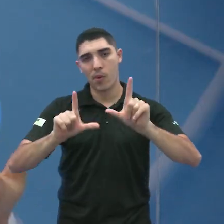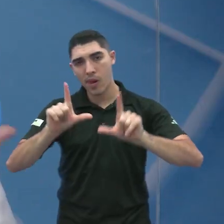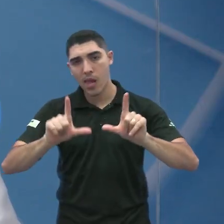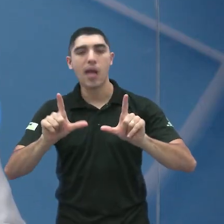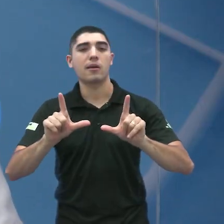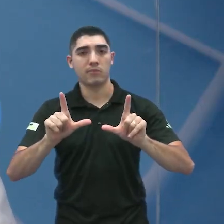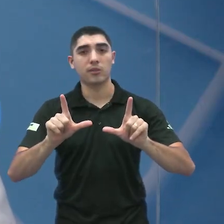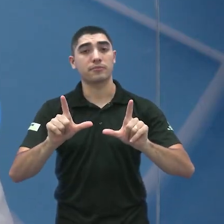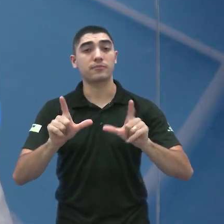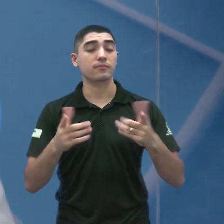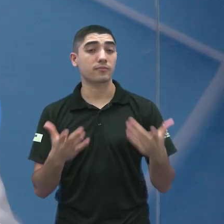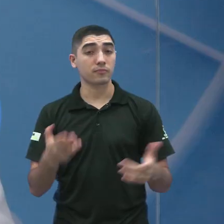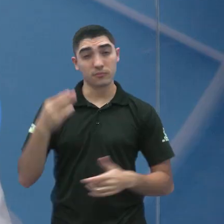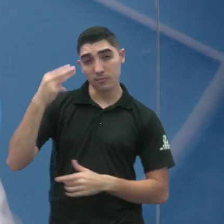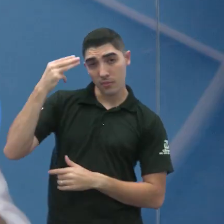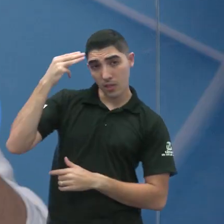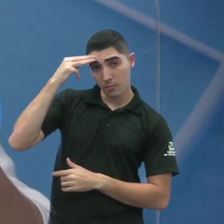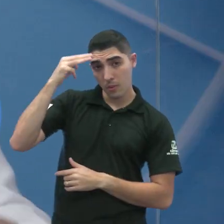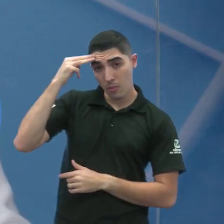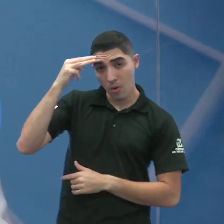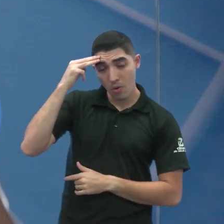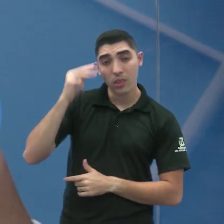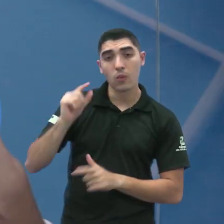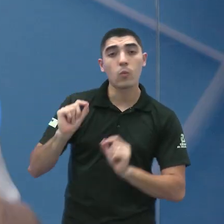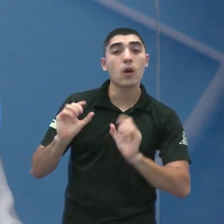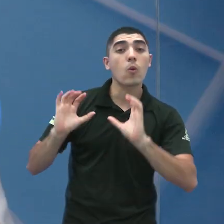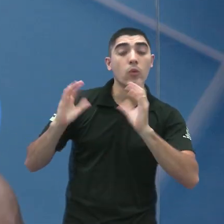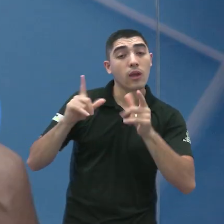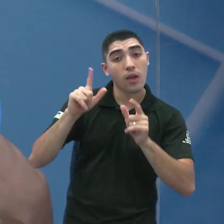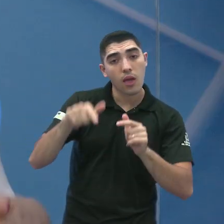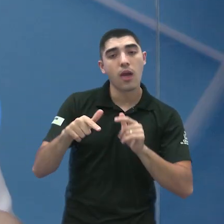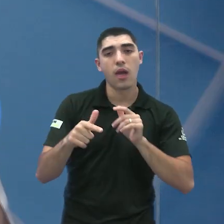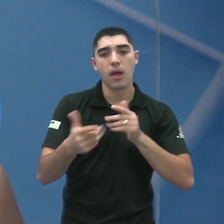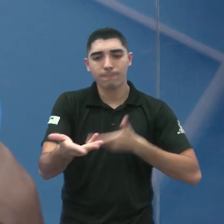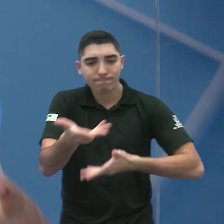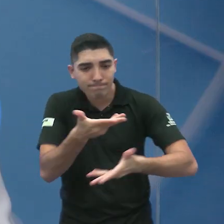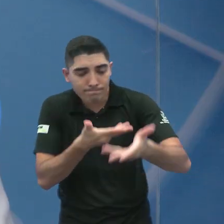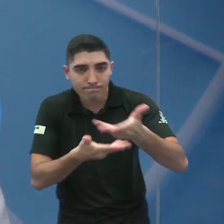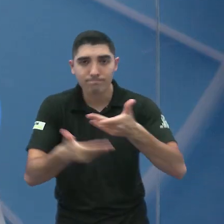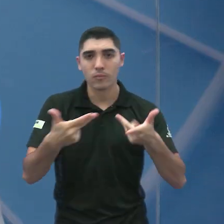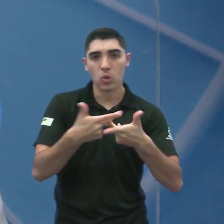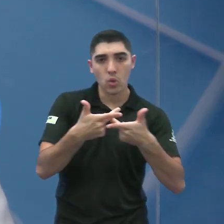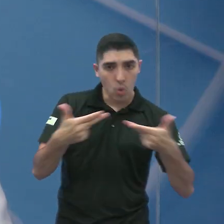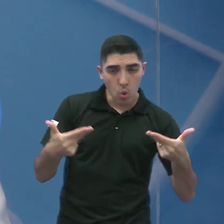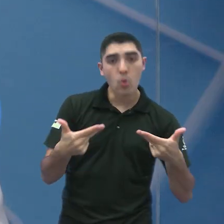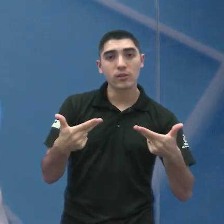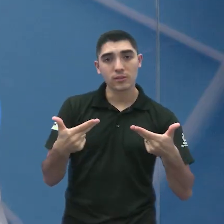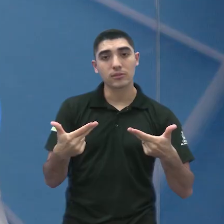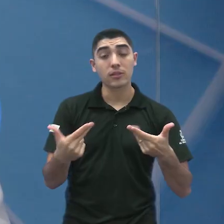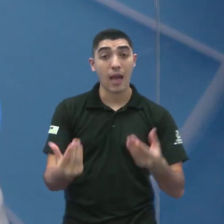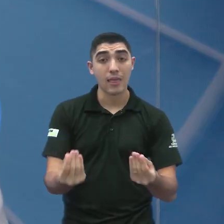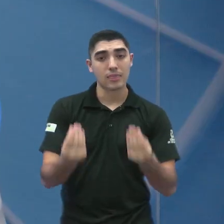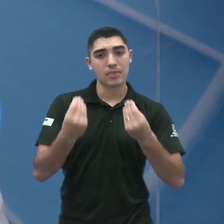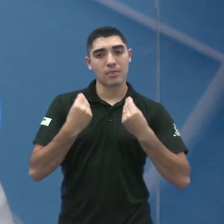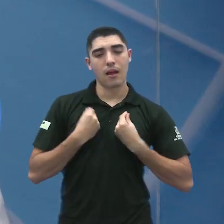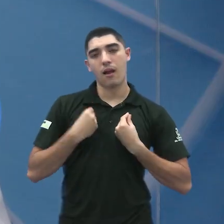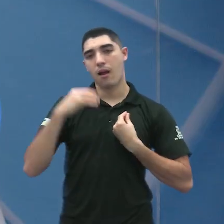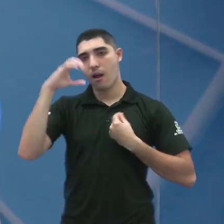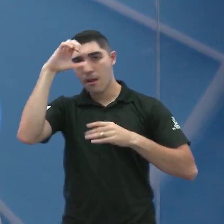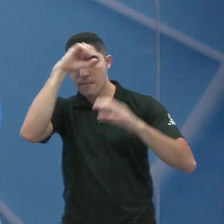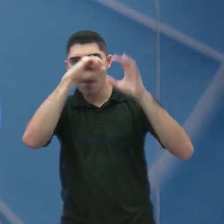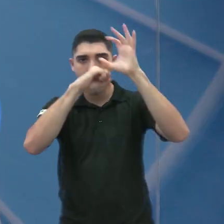passivo. E a memória, ela vem da interação com a atividade, fazer uma atividade, isso vai gerando